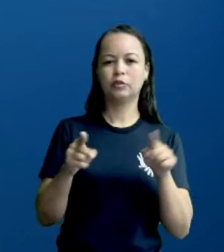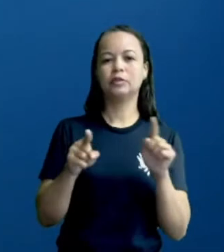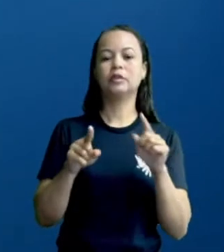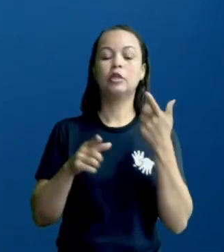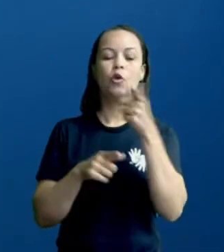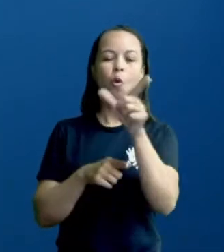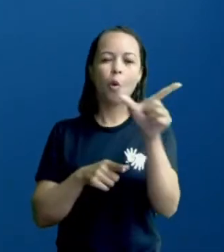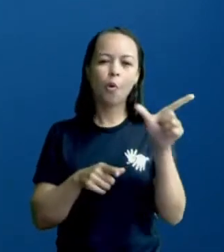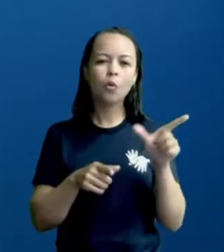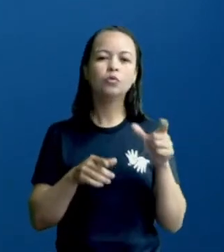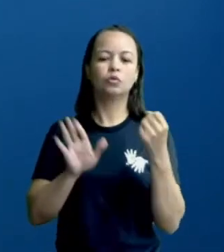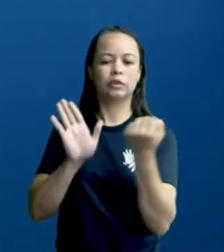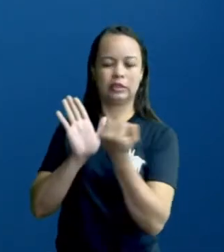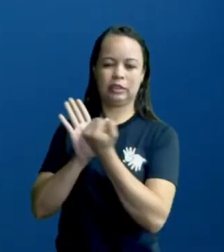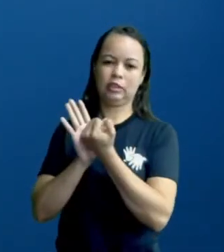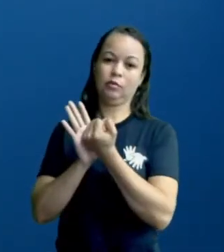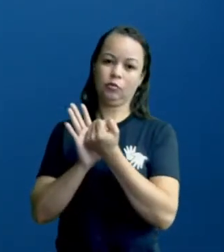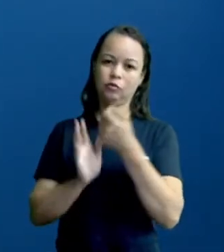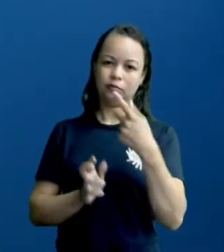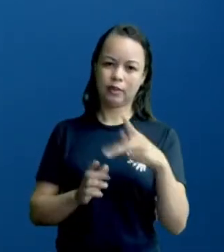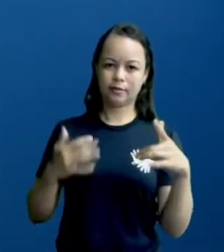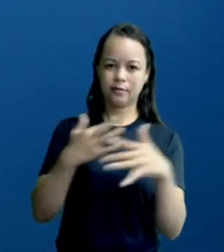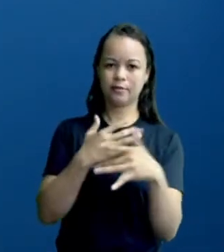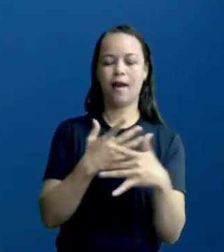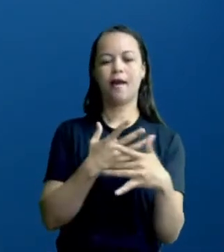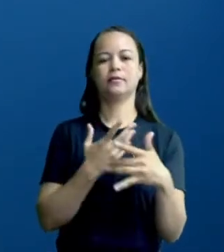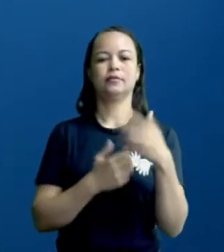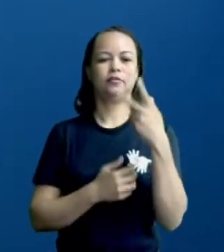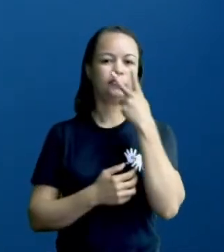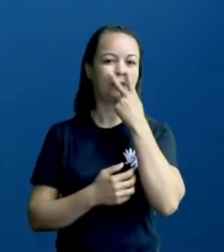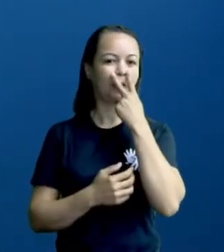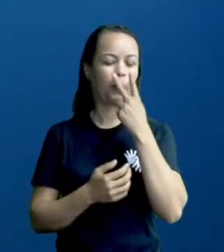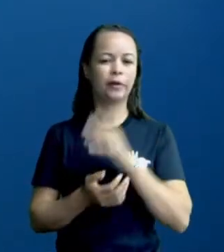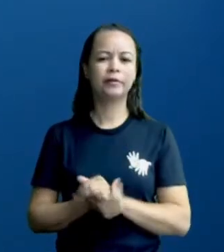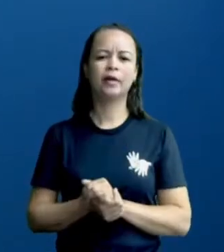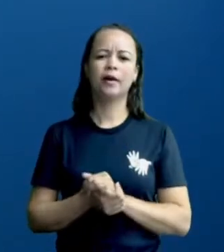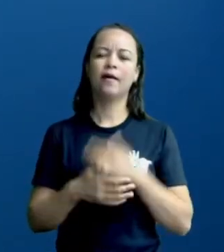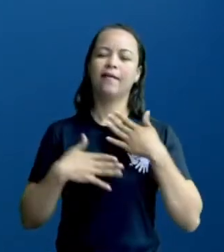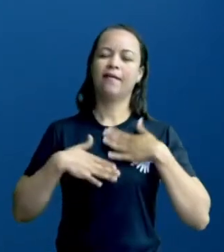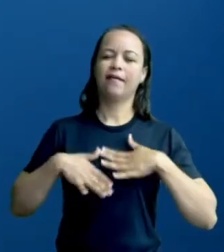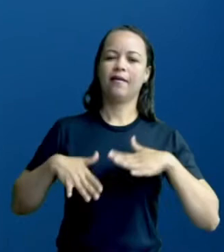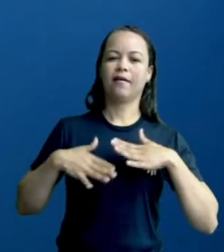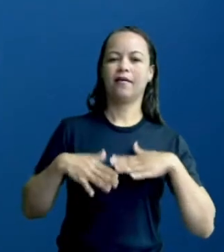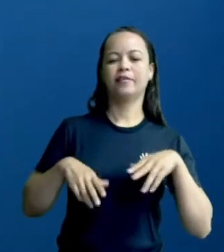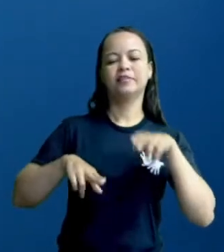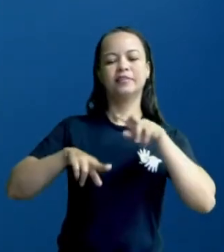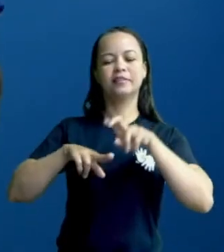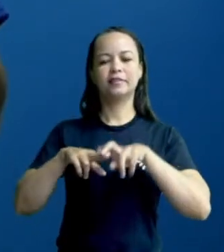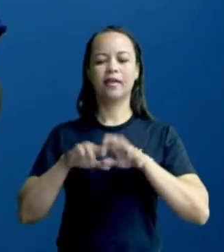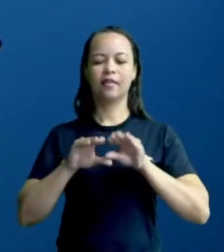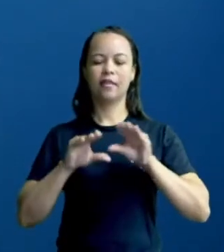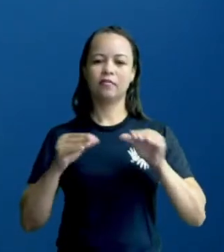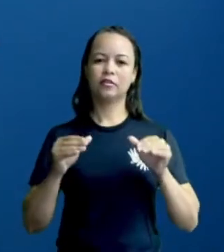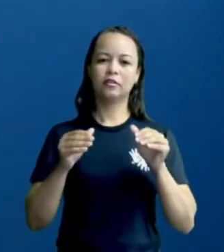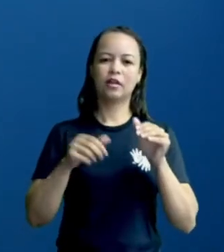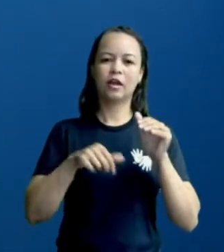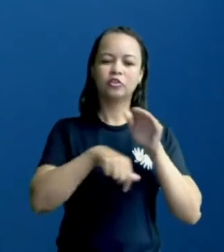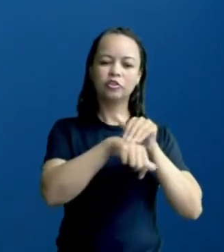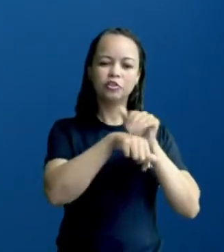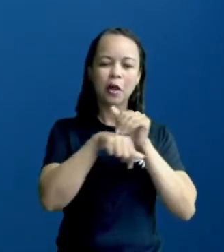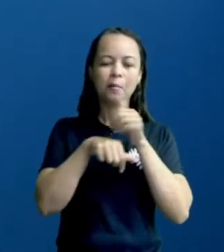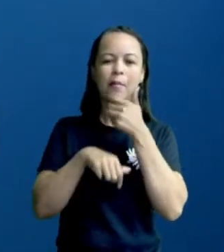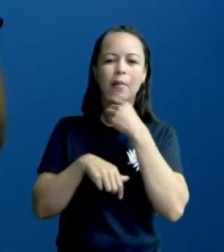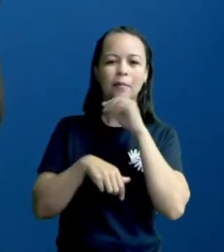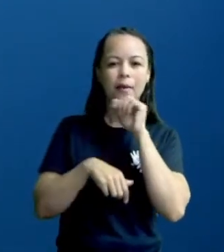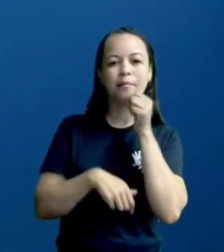Santo Antão, certo? Então, ó, relaxa aí, senta aí no teu sofá, convida pai e mãe para aprender um